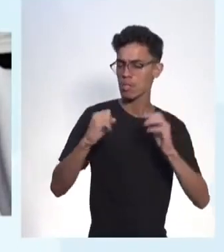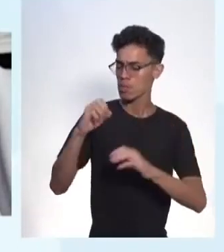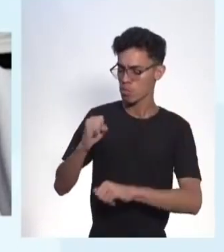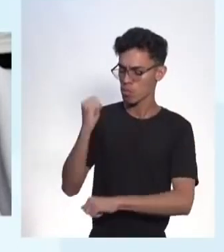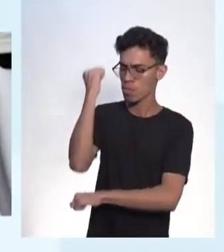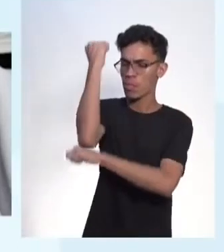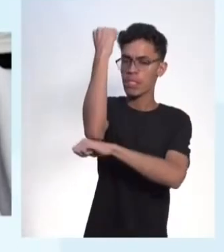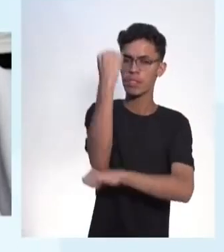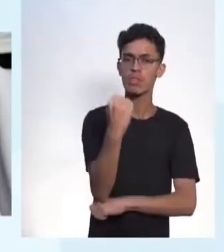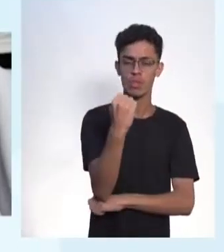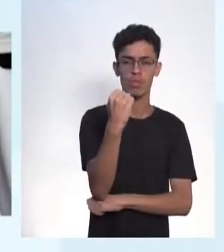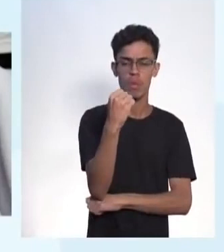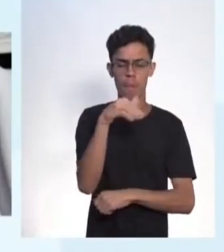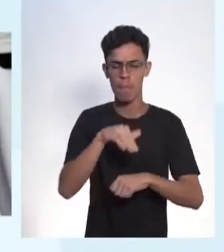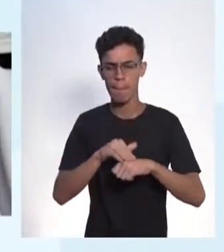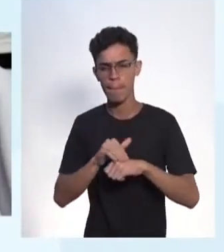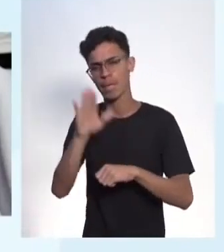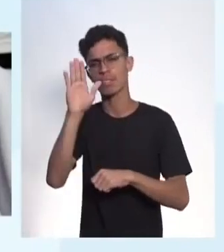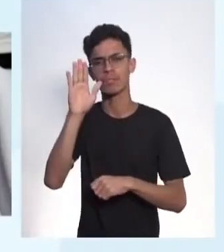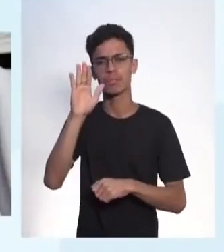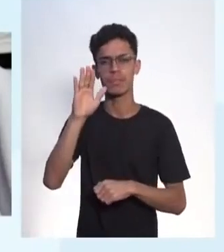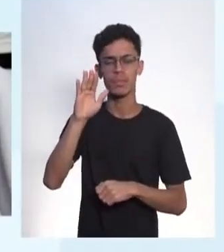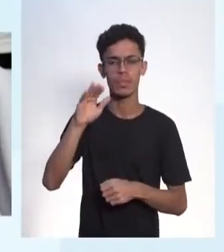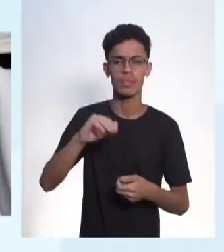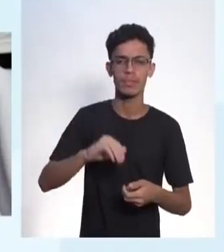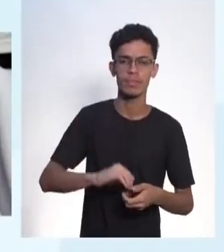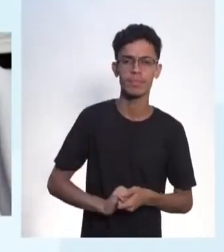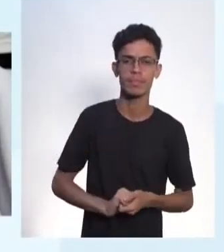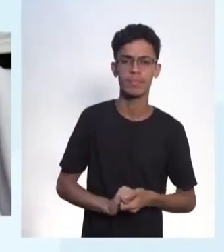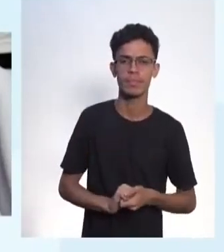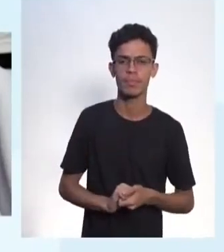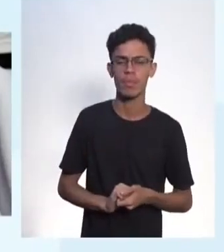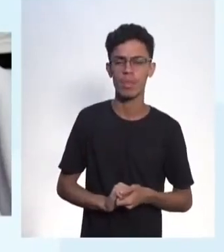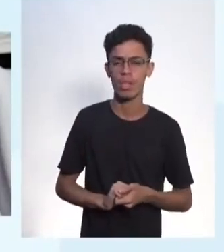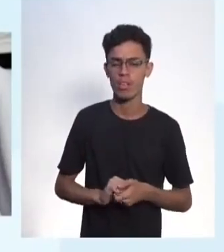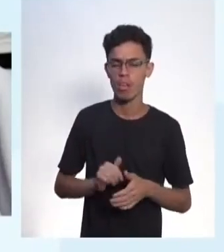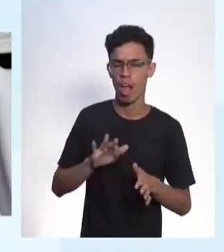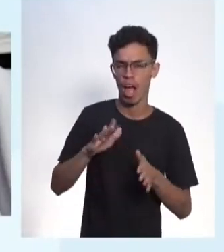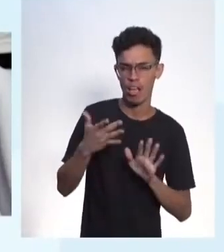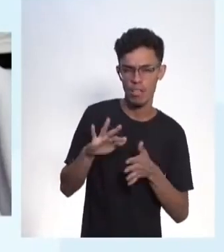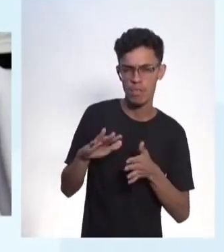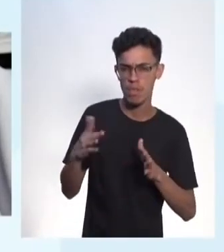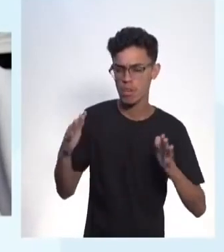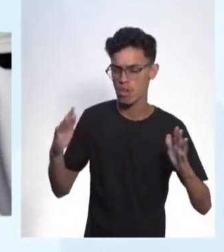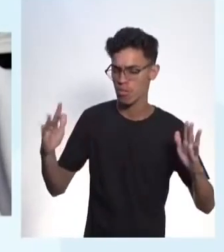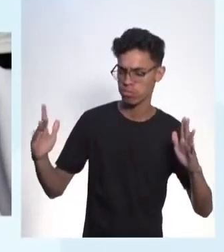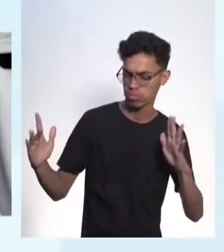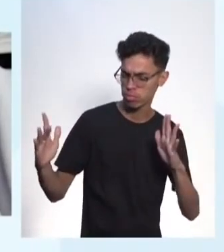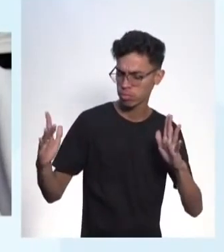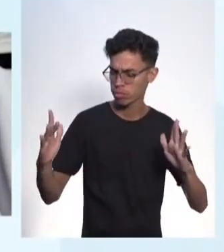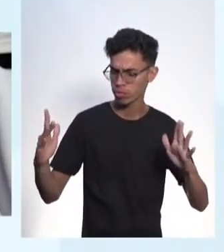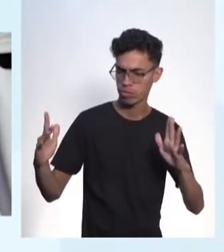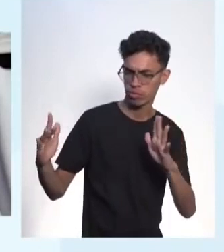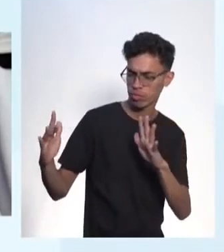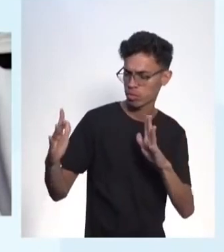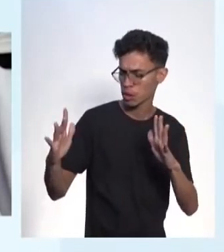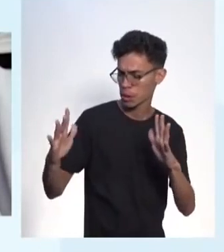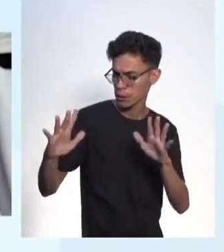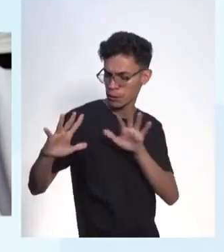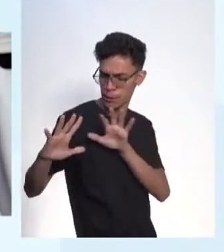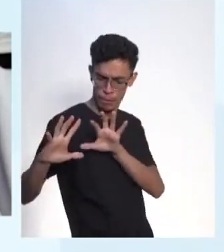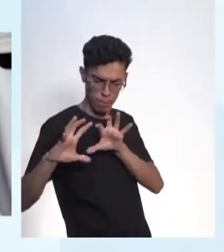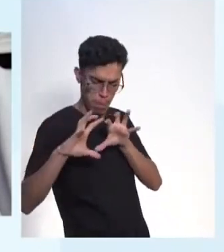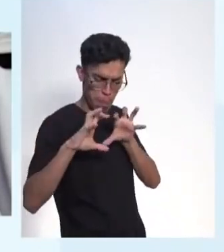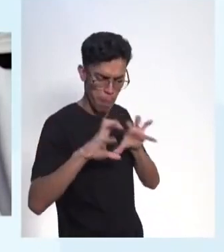por mais de um século. Para alguns, entre os capitães que desbravavam os territórios para capturar